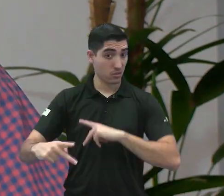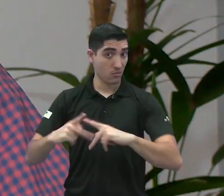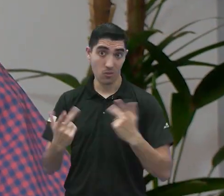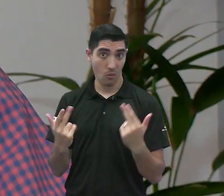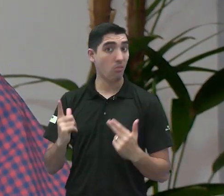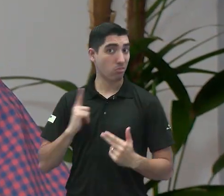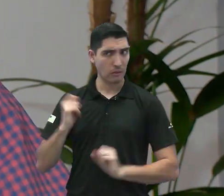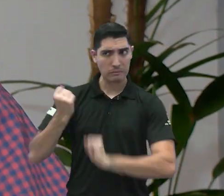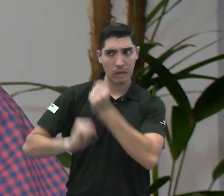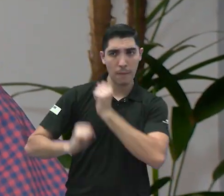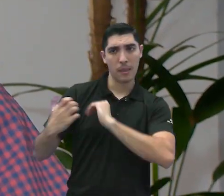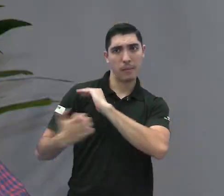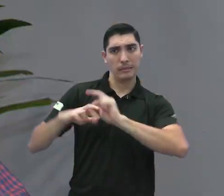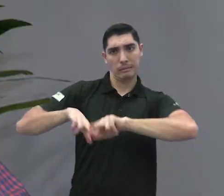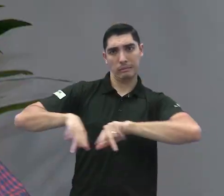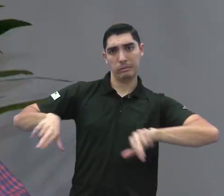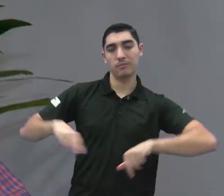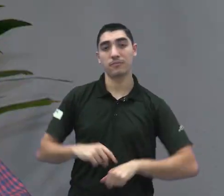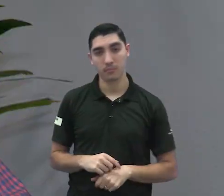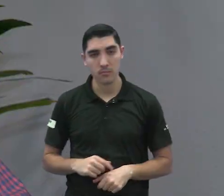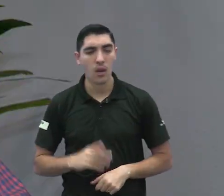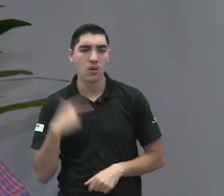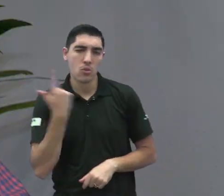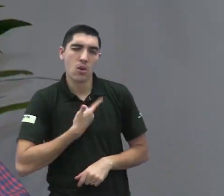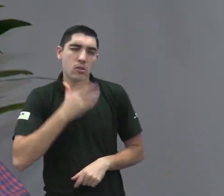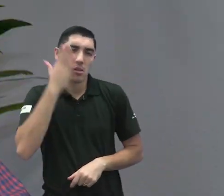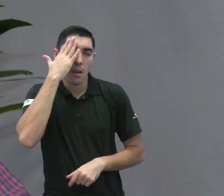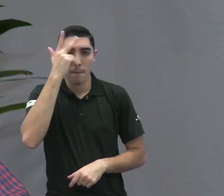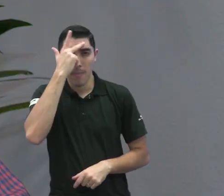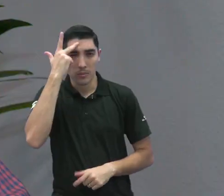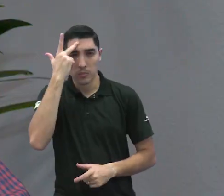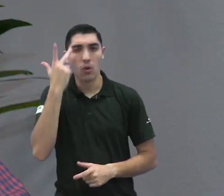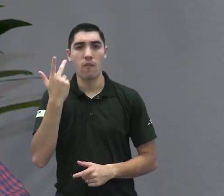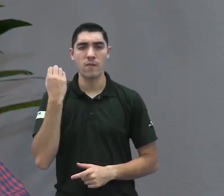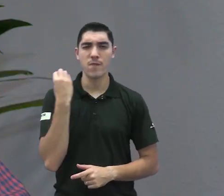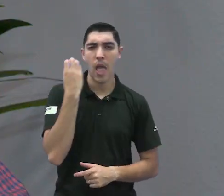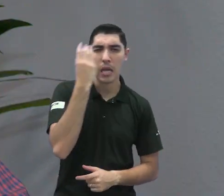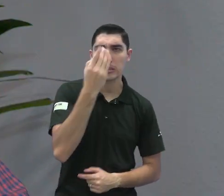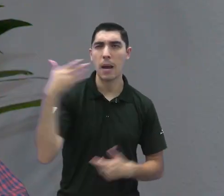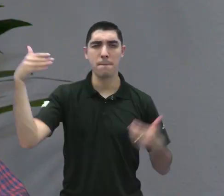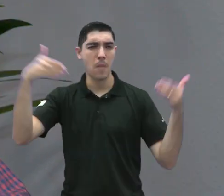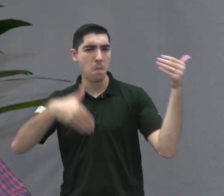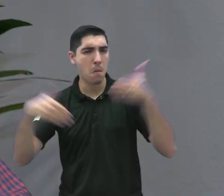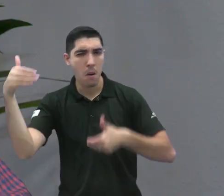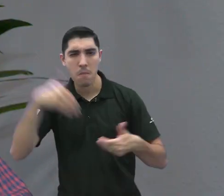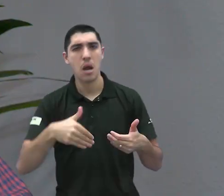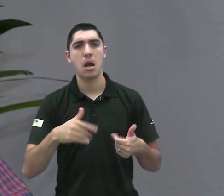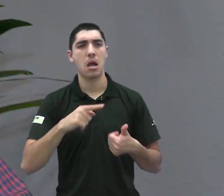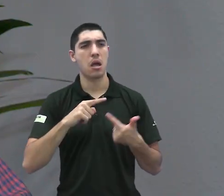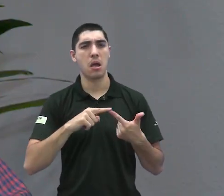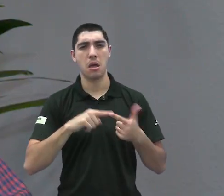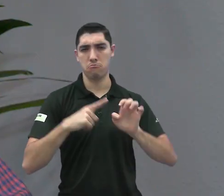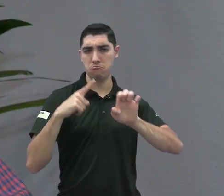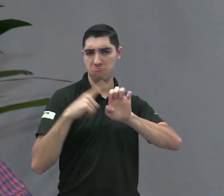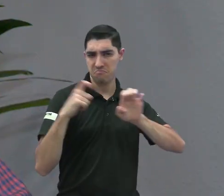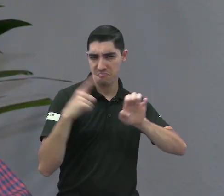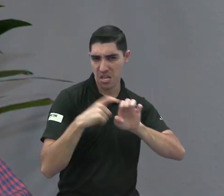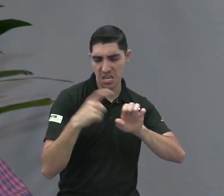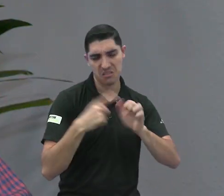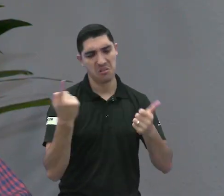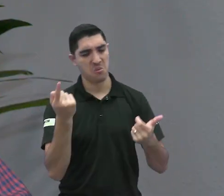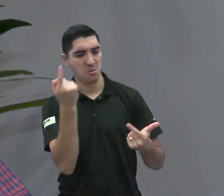como São José dos Campos. A gente sabe que muitos viajantes, muitos representantes, muitos